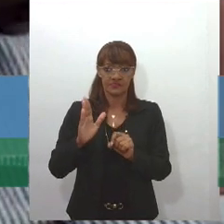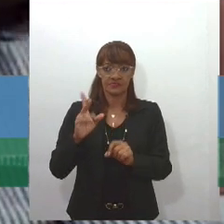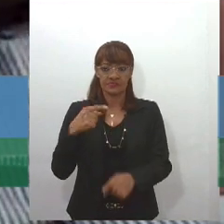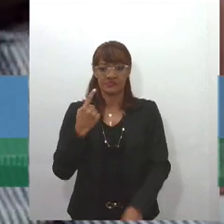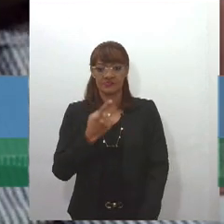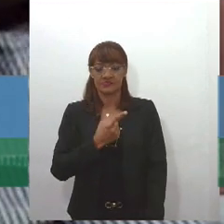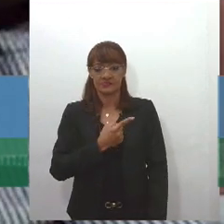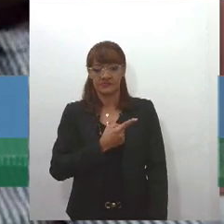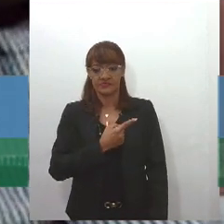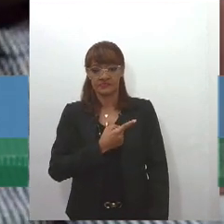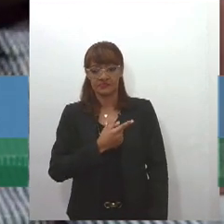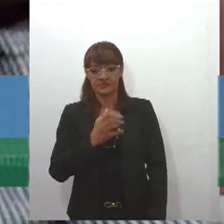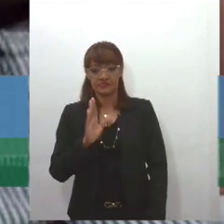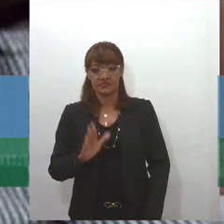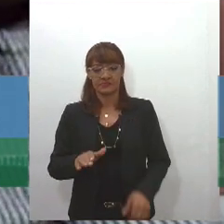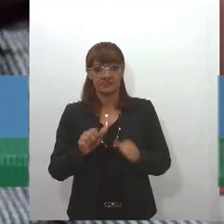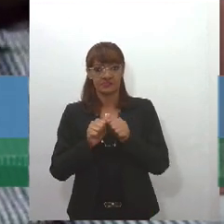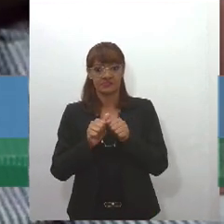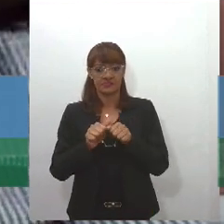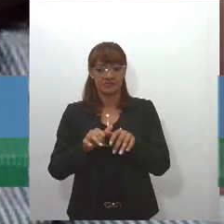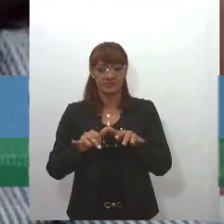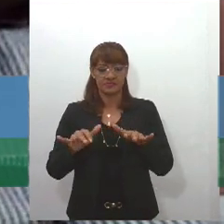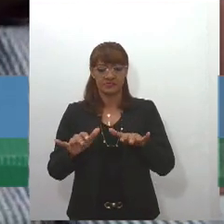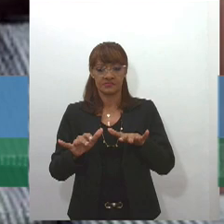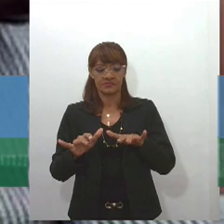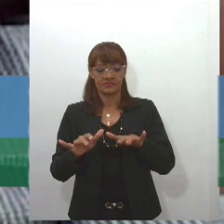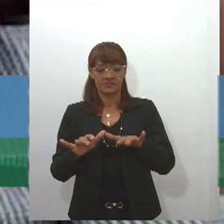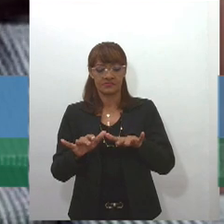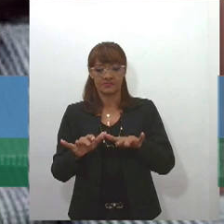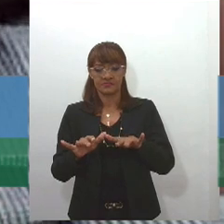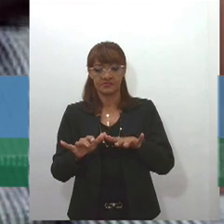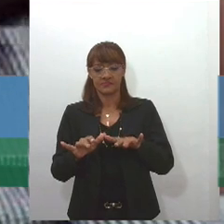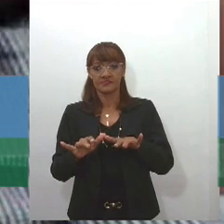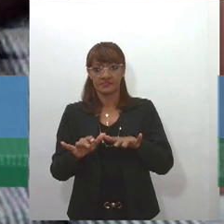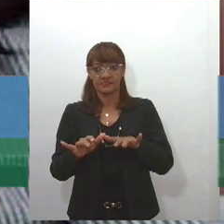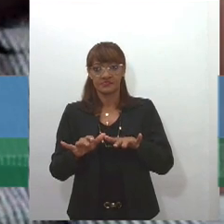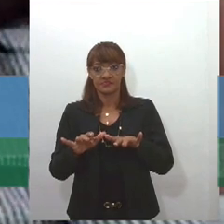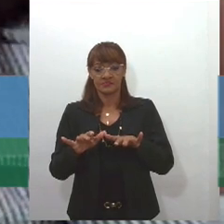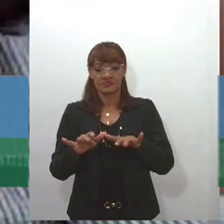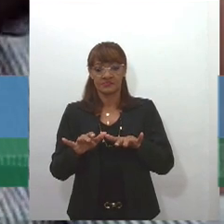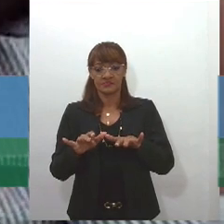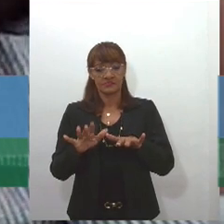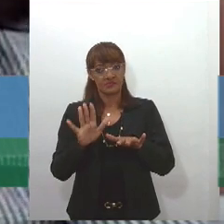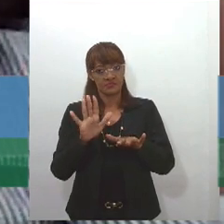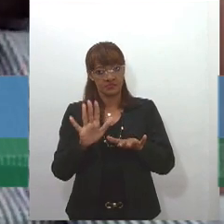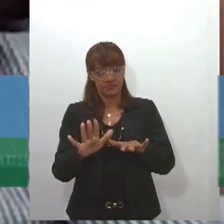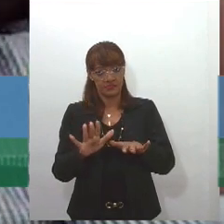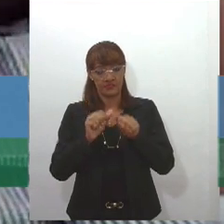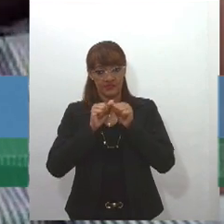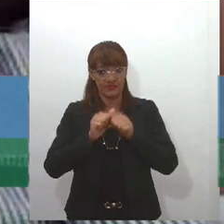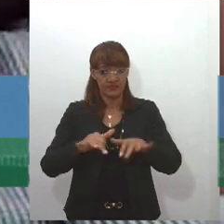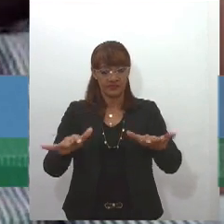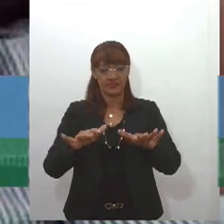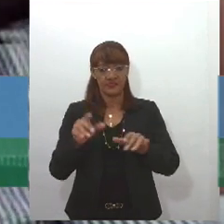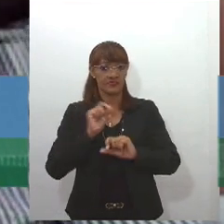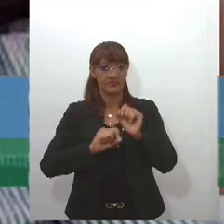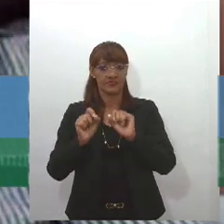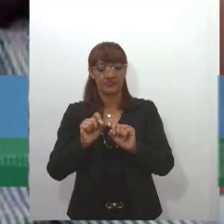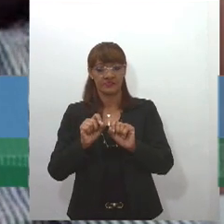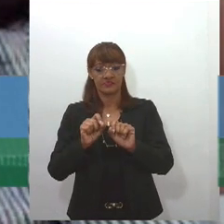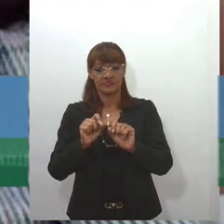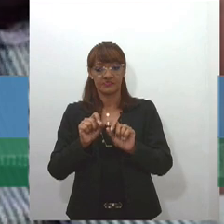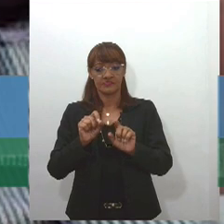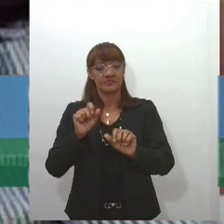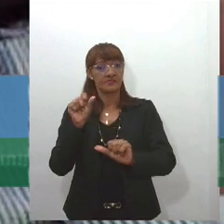da mídia na reforma forma eh tributária e nós não tivemos ali uma participação grande